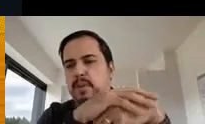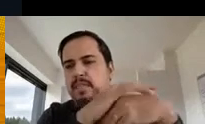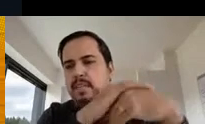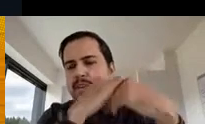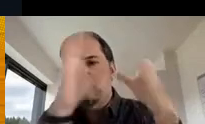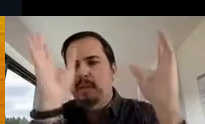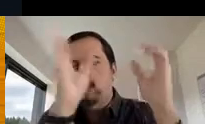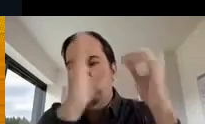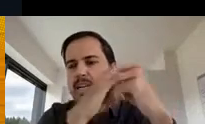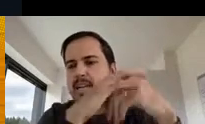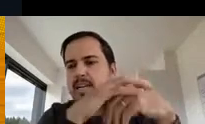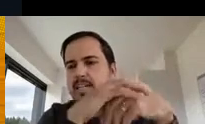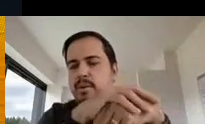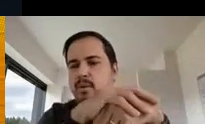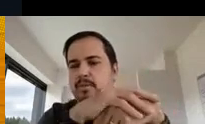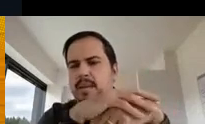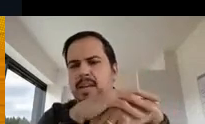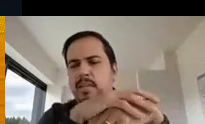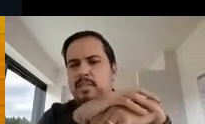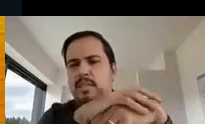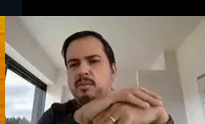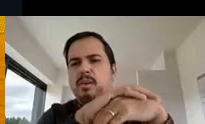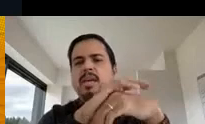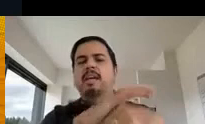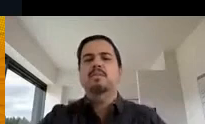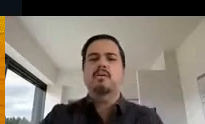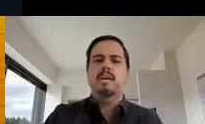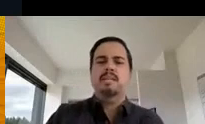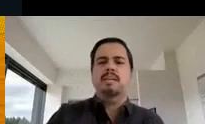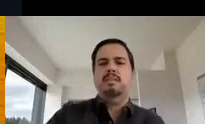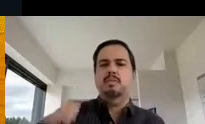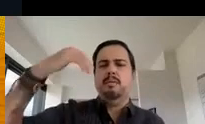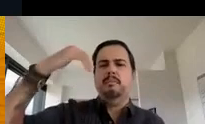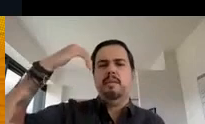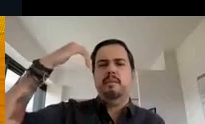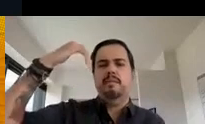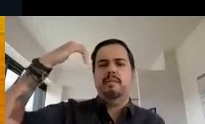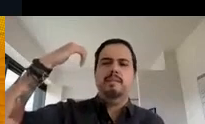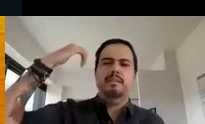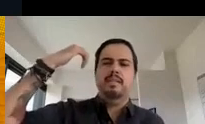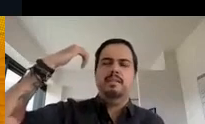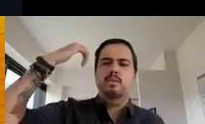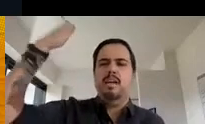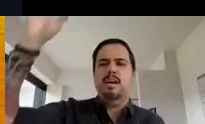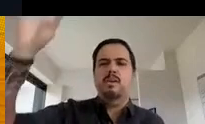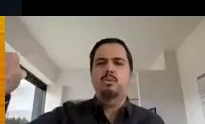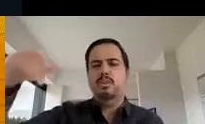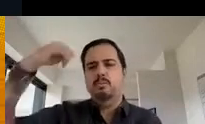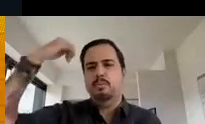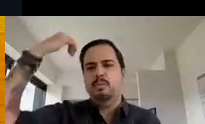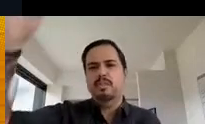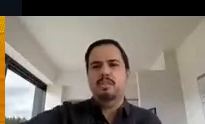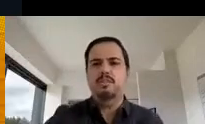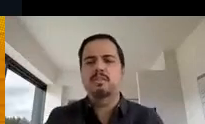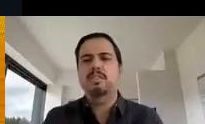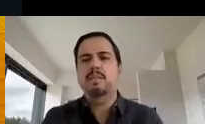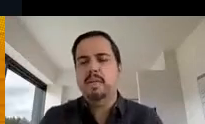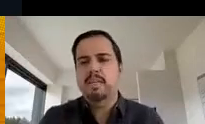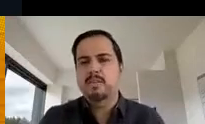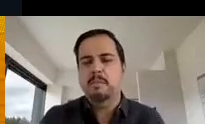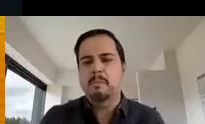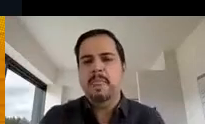que fez aquele vazamento gigante pelo FBI ou pela CIA, não lembro, tal. O cara tá isolado na Rússia, não